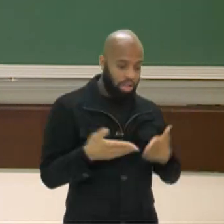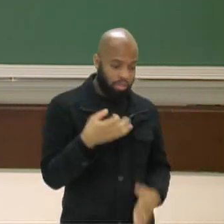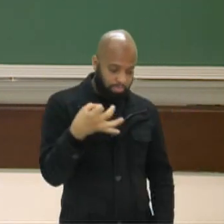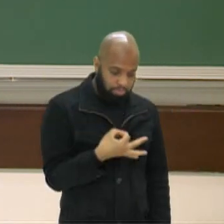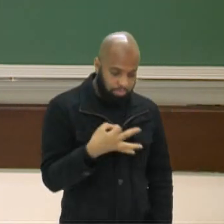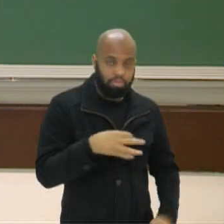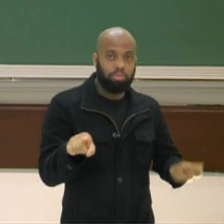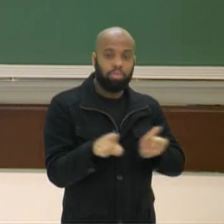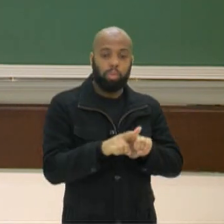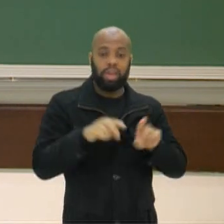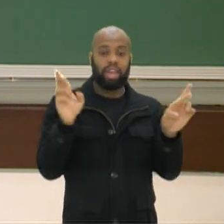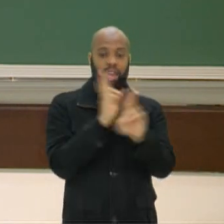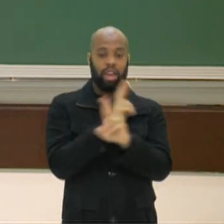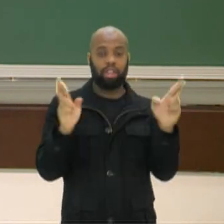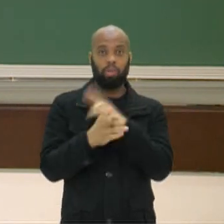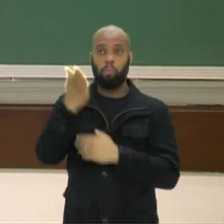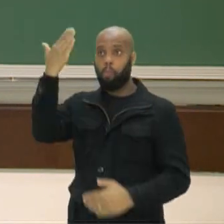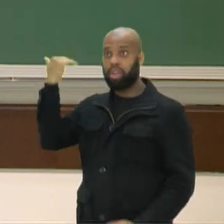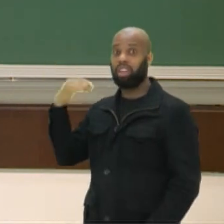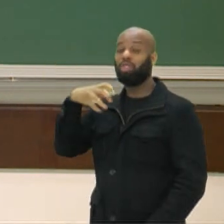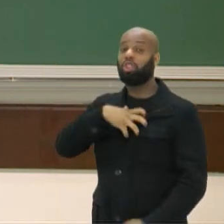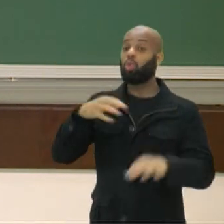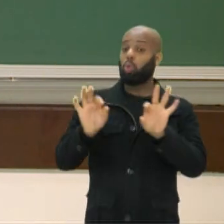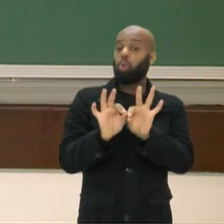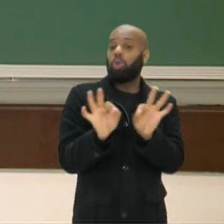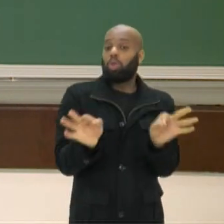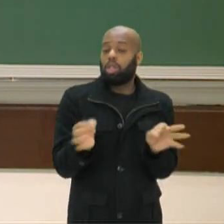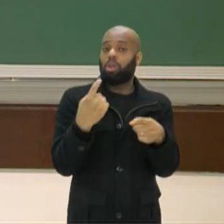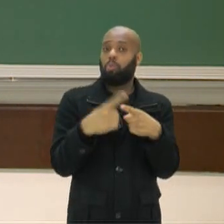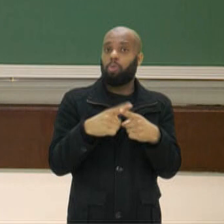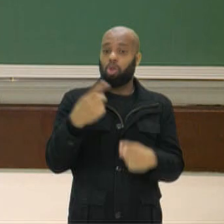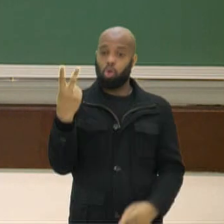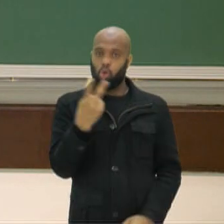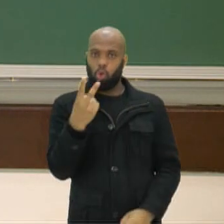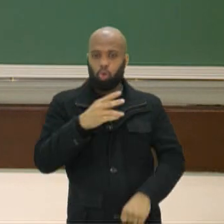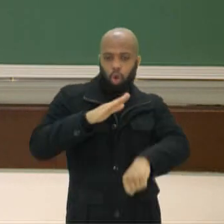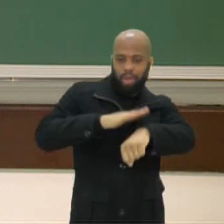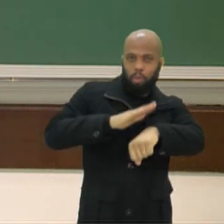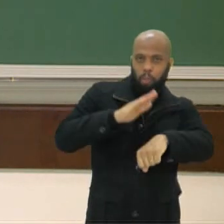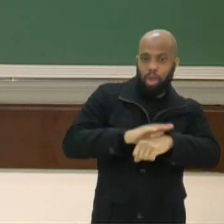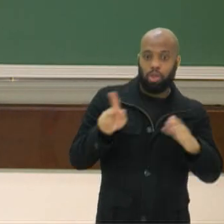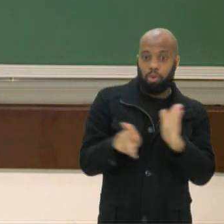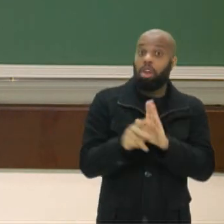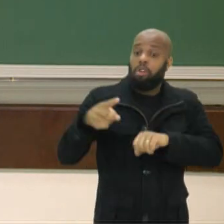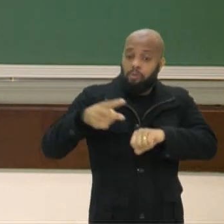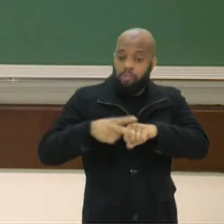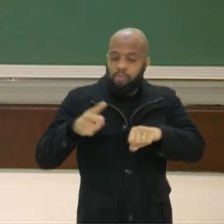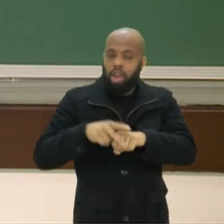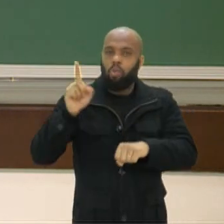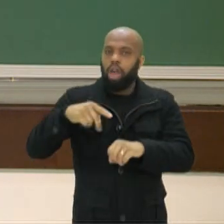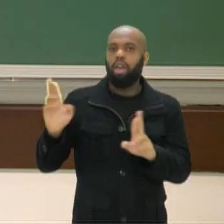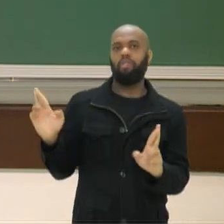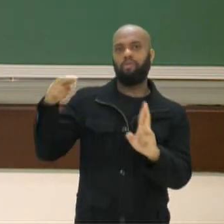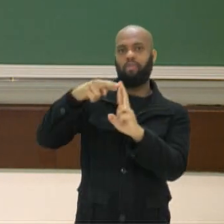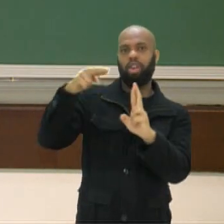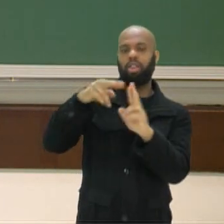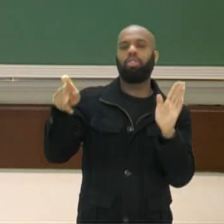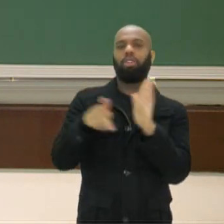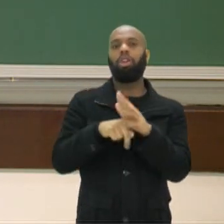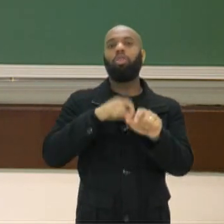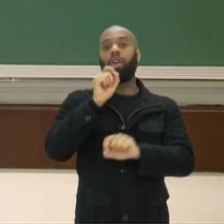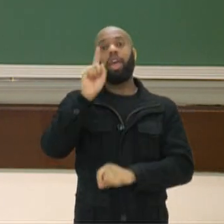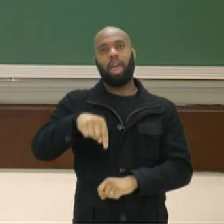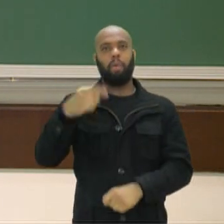perfeito em relação ao passado simples, já que ambos tempos verbais se referem a passado, tá ok?